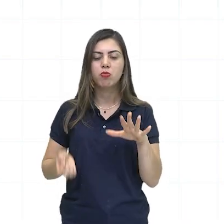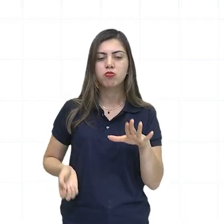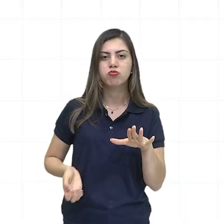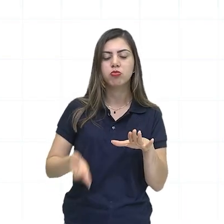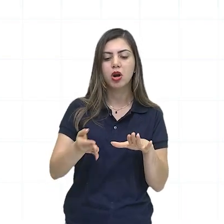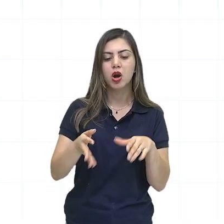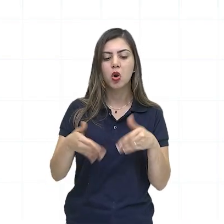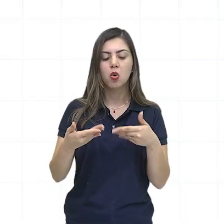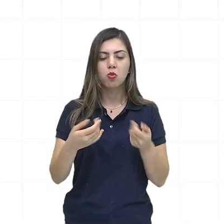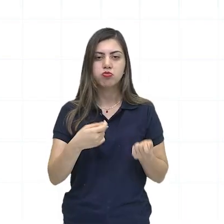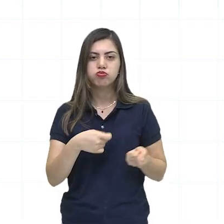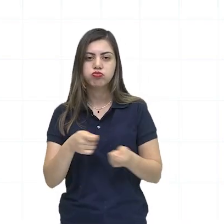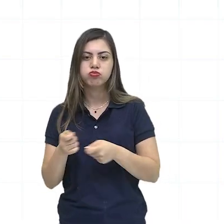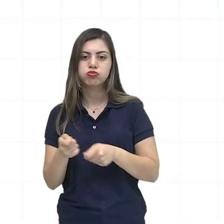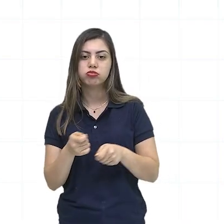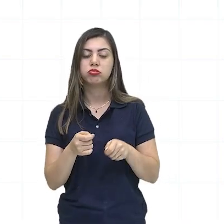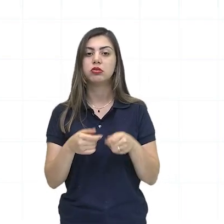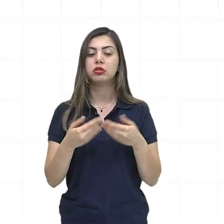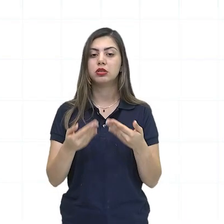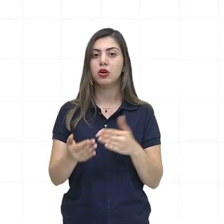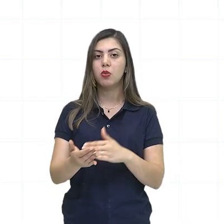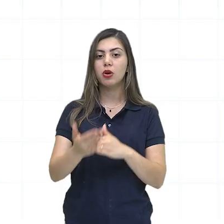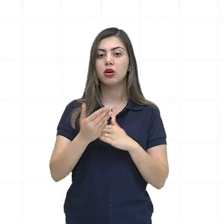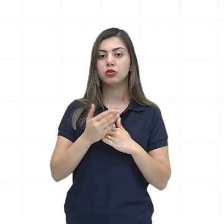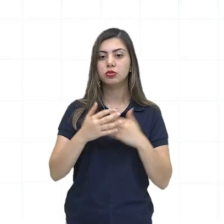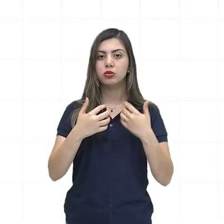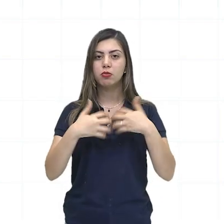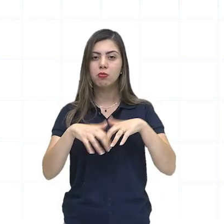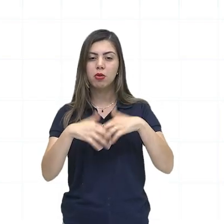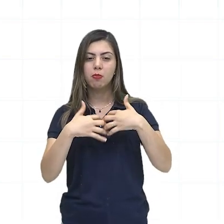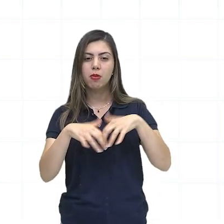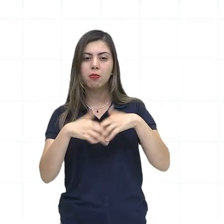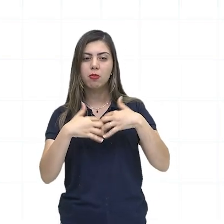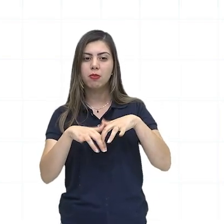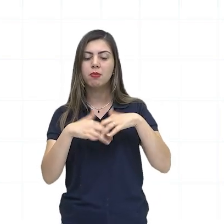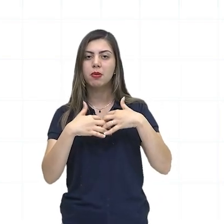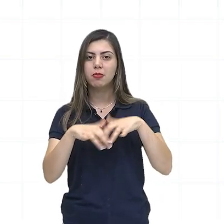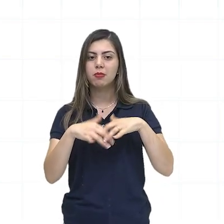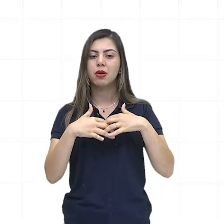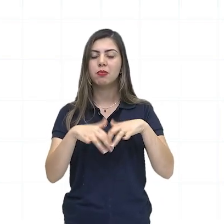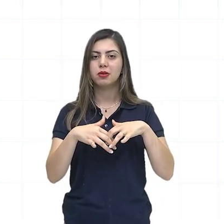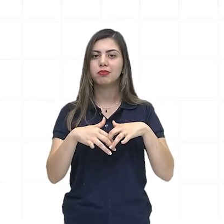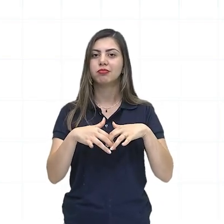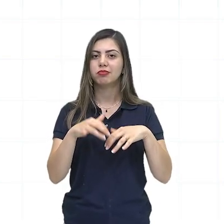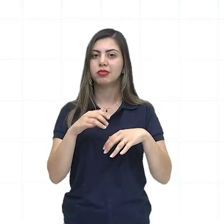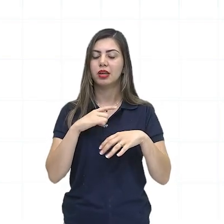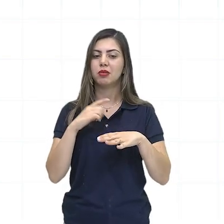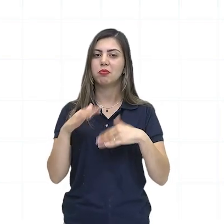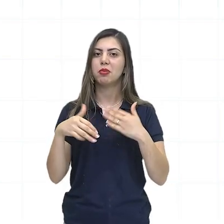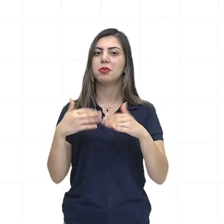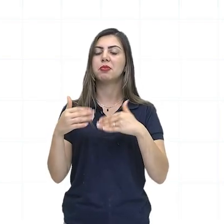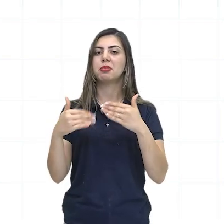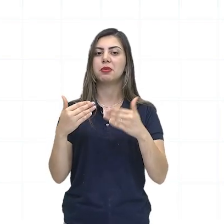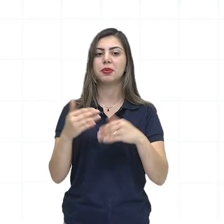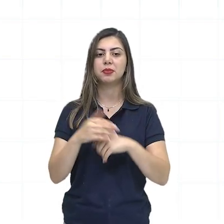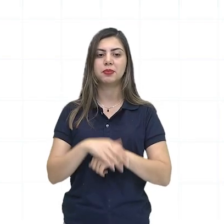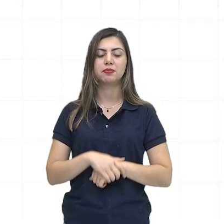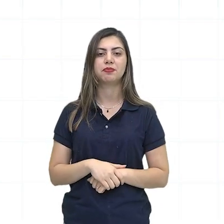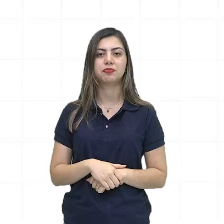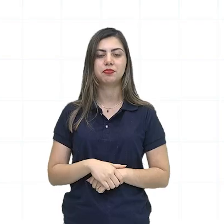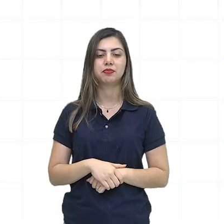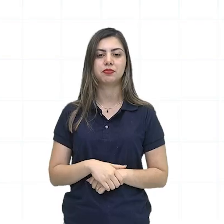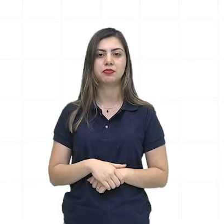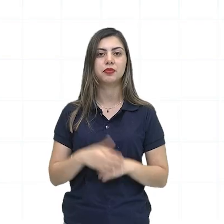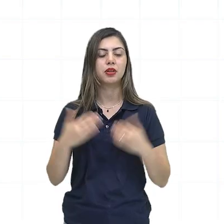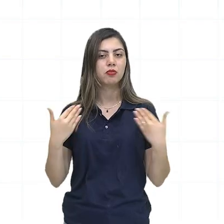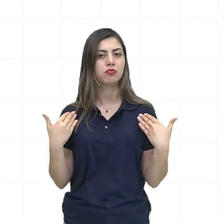Vai desenvolver as habilidades motoras finas, vai desenvolver tudo isso, viu? Além